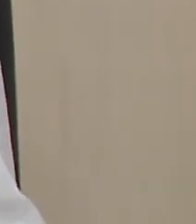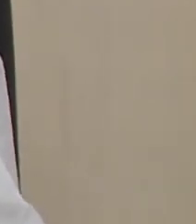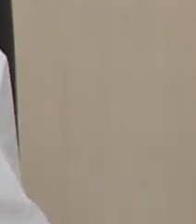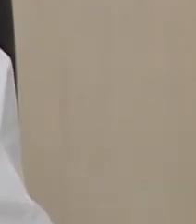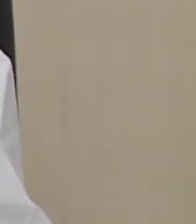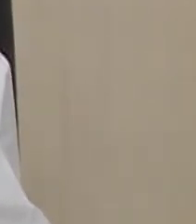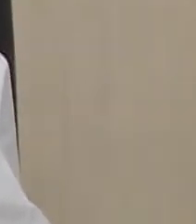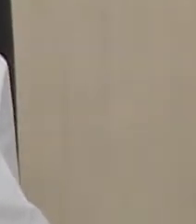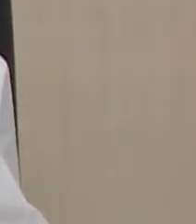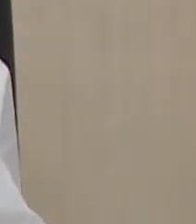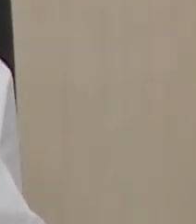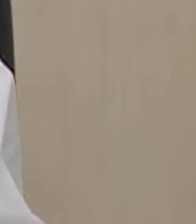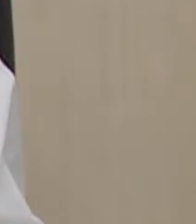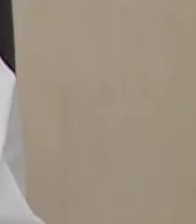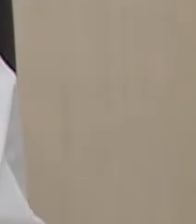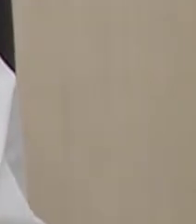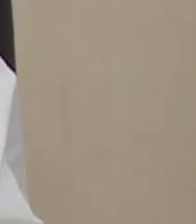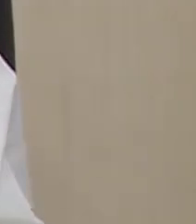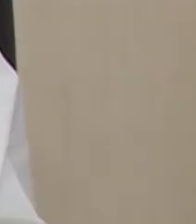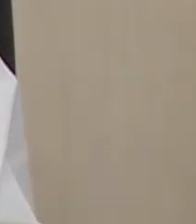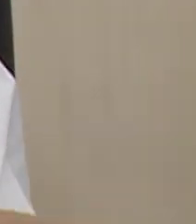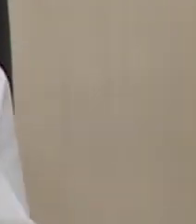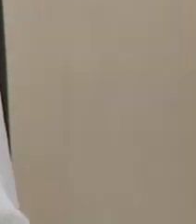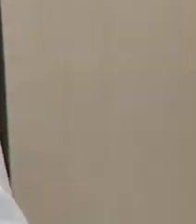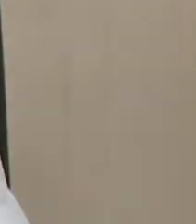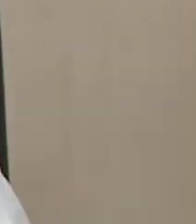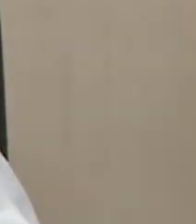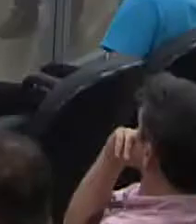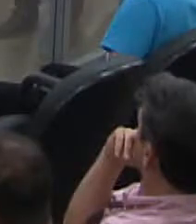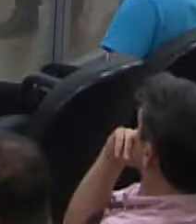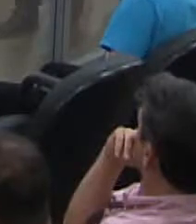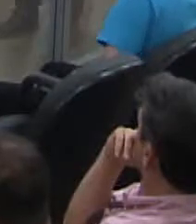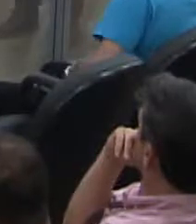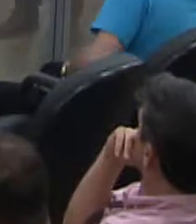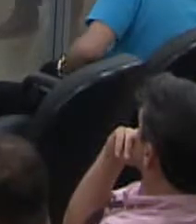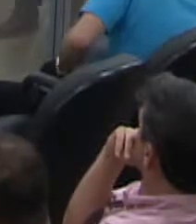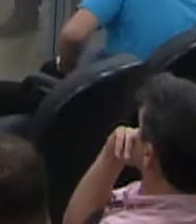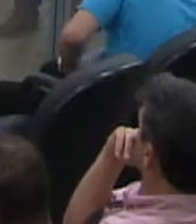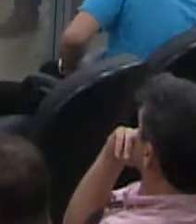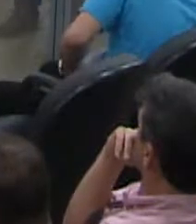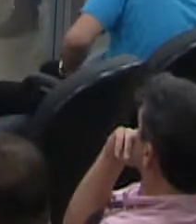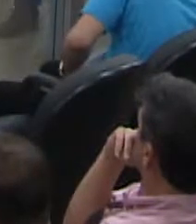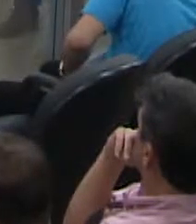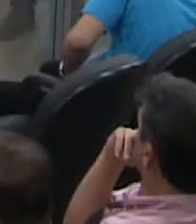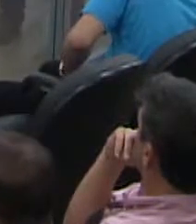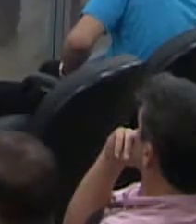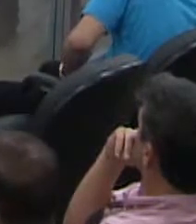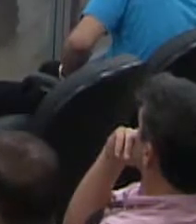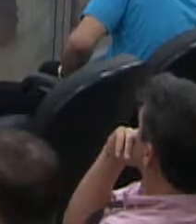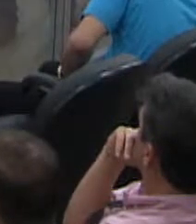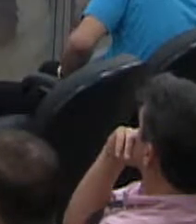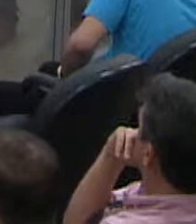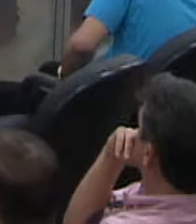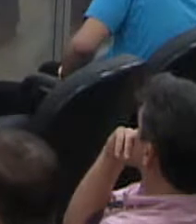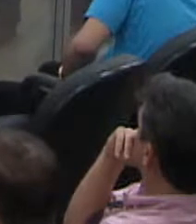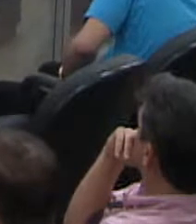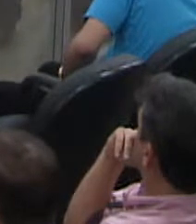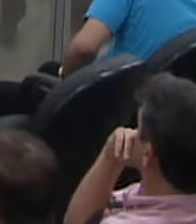tanto da ccj quanto da comissão de finanças dessa casa a discussão em votação